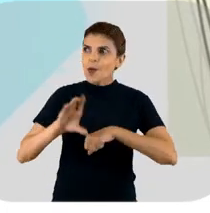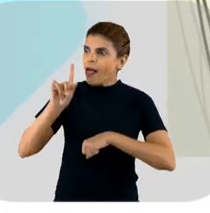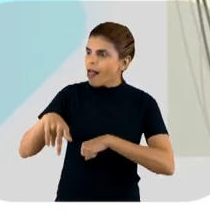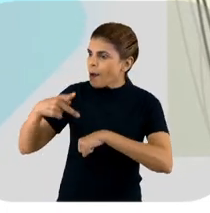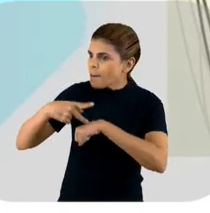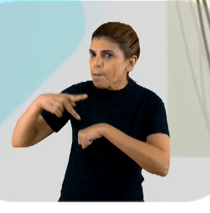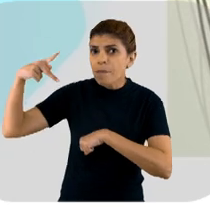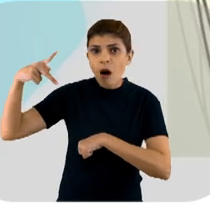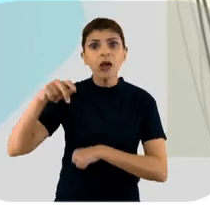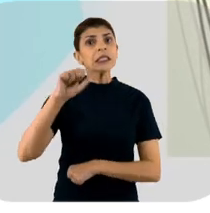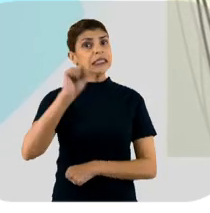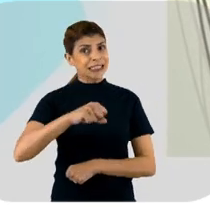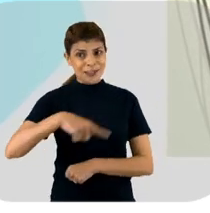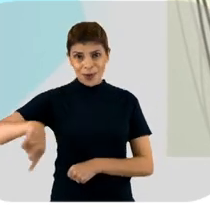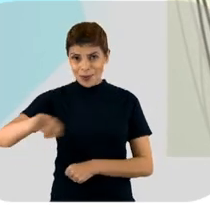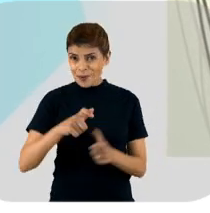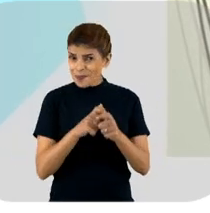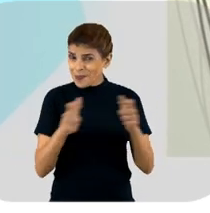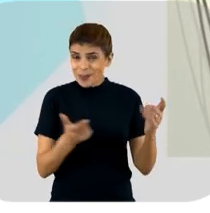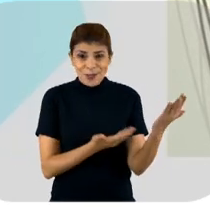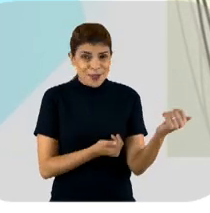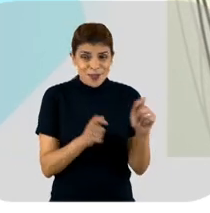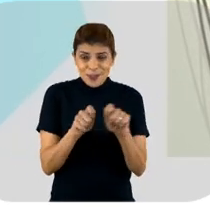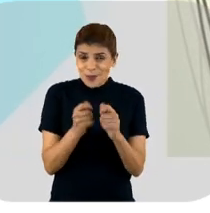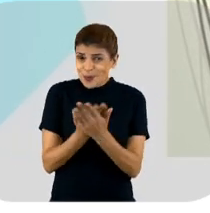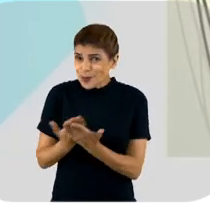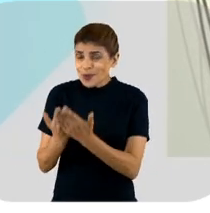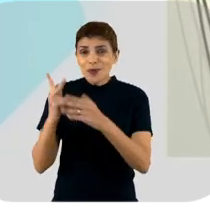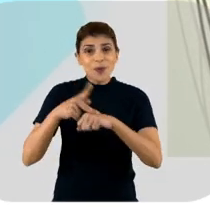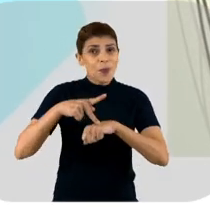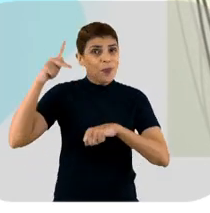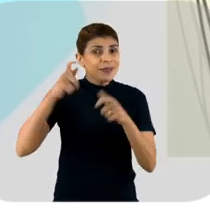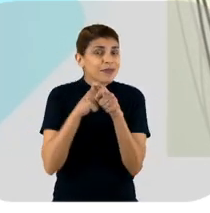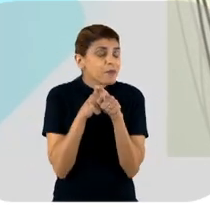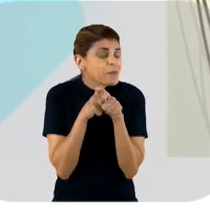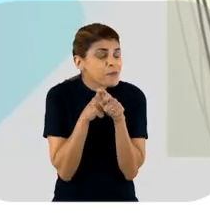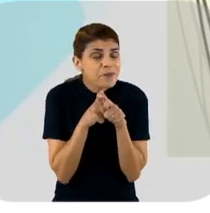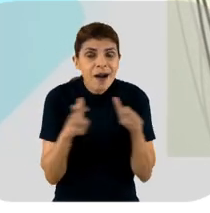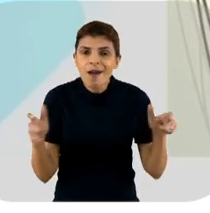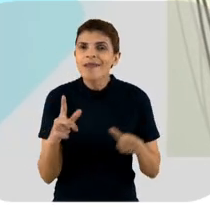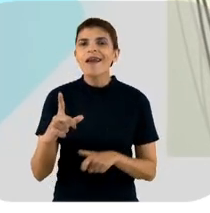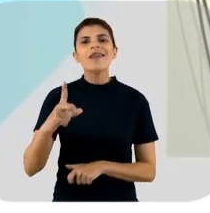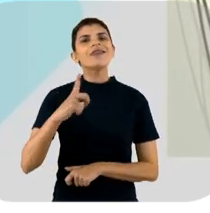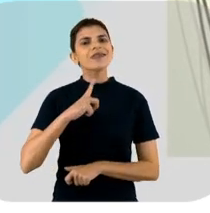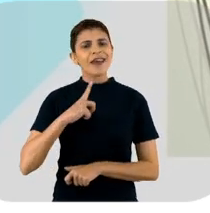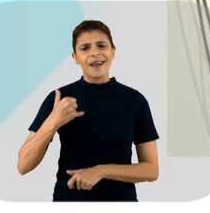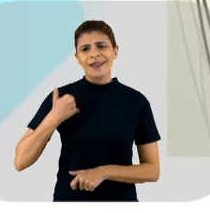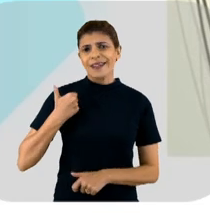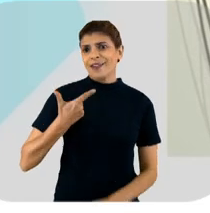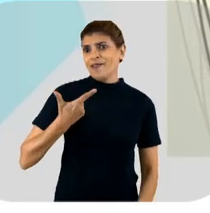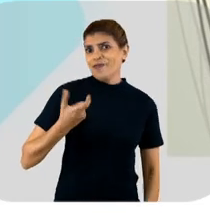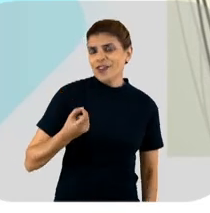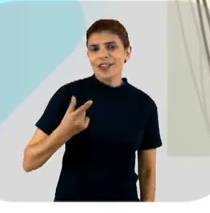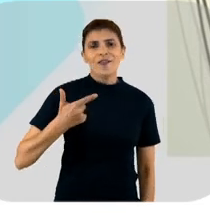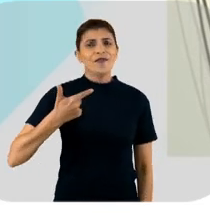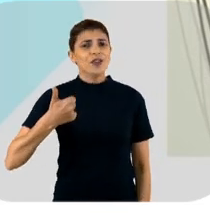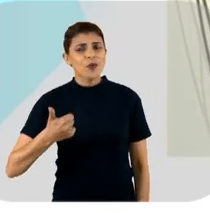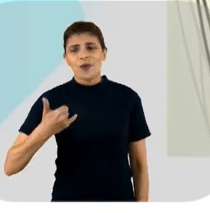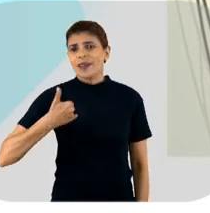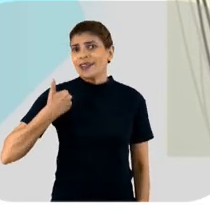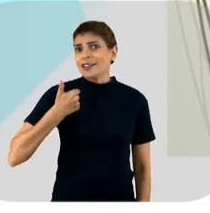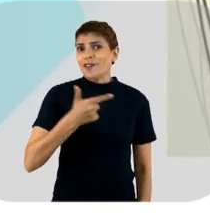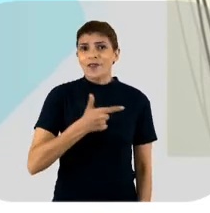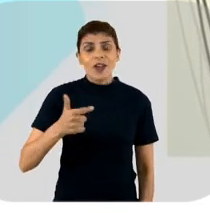de pós-graduação. Mas os moleques hoje que estão fazendo pós-graduação, muitos deles têm 20 anos, 21